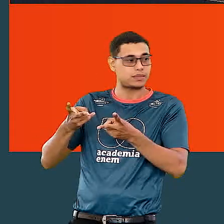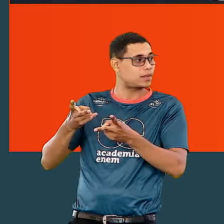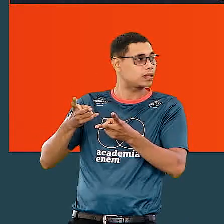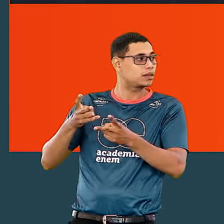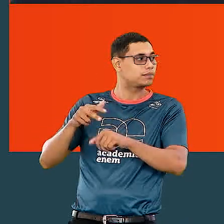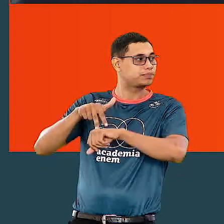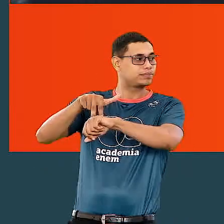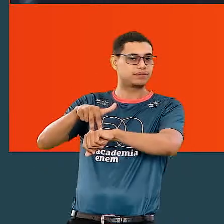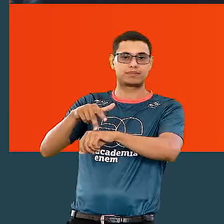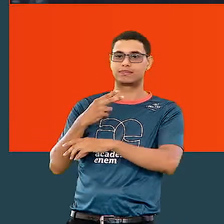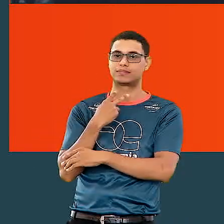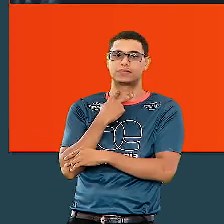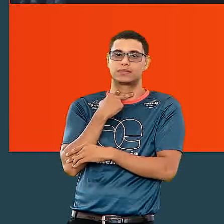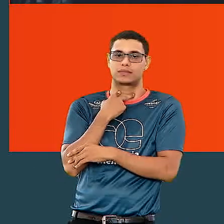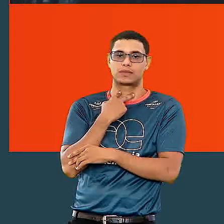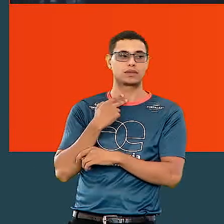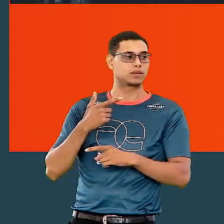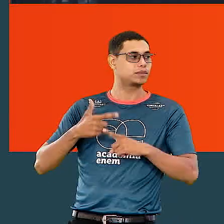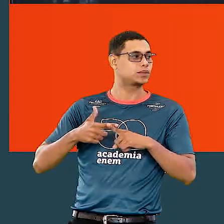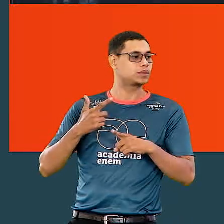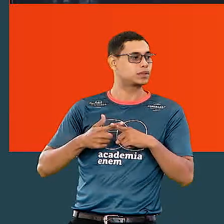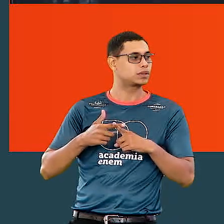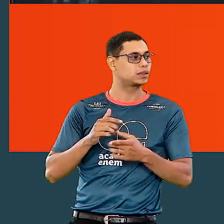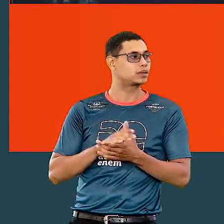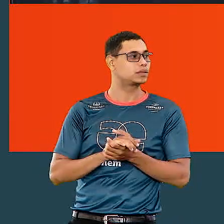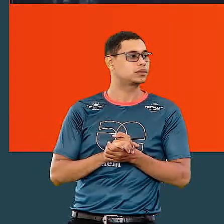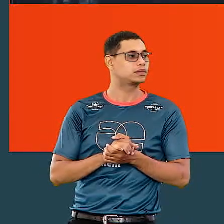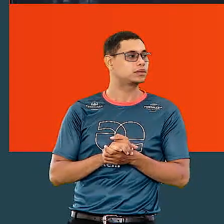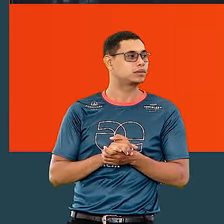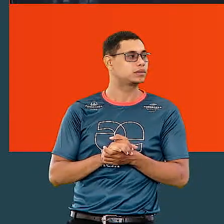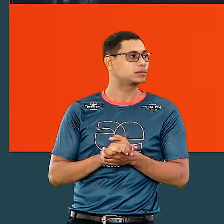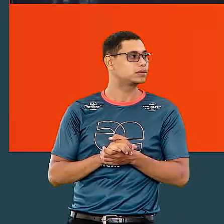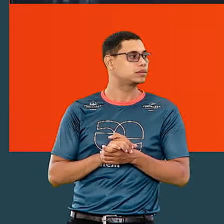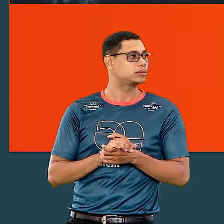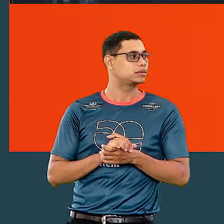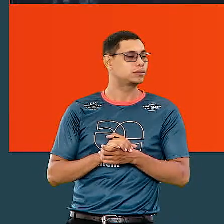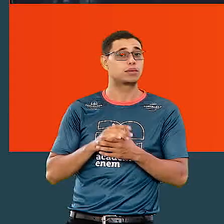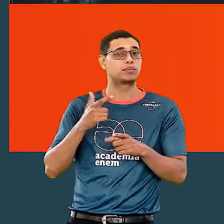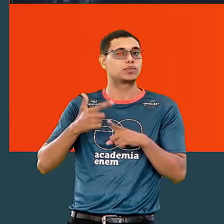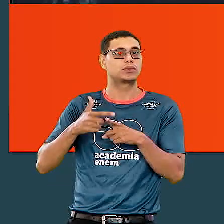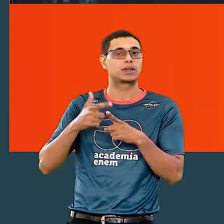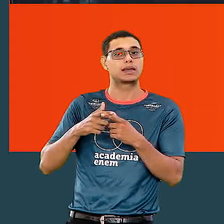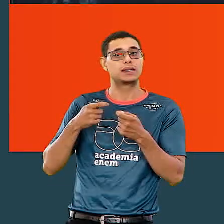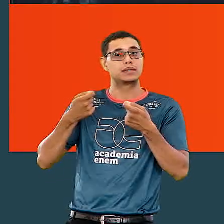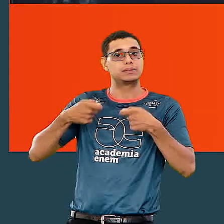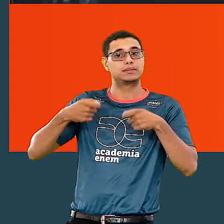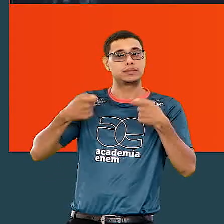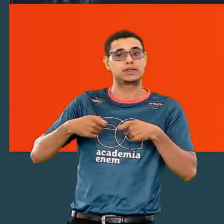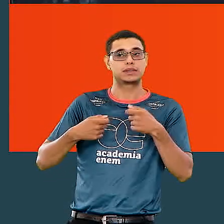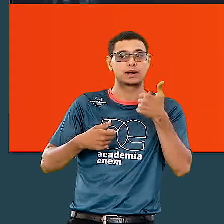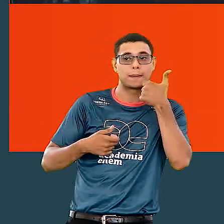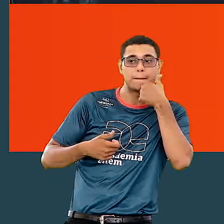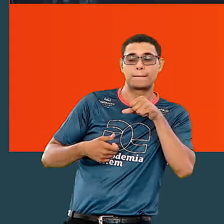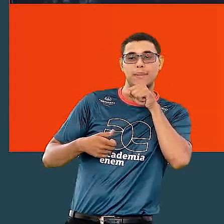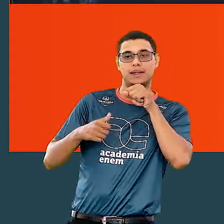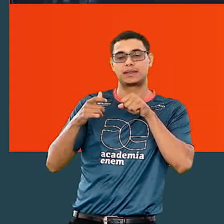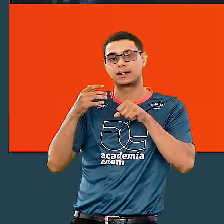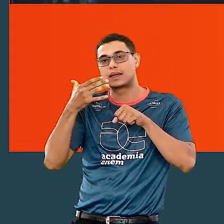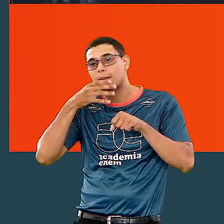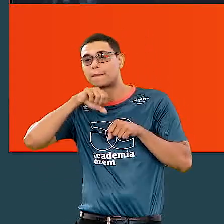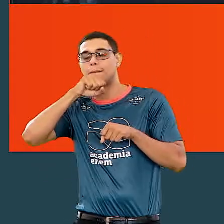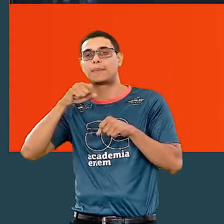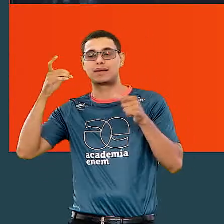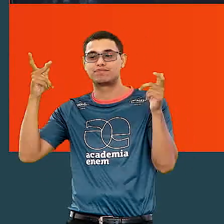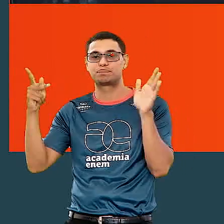Porque você não é de pai e mãe ateniense. Obrigado. Você tem que ser obrigatoriamente de pai e